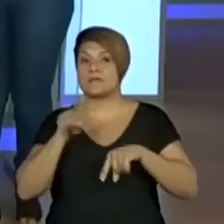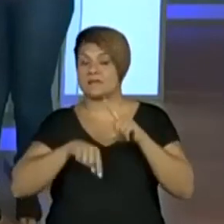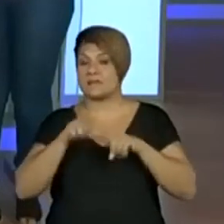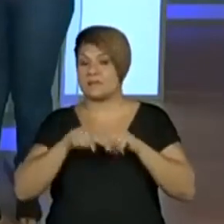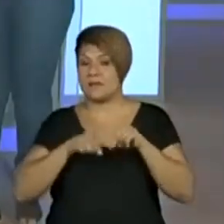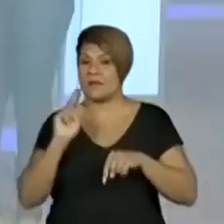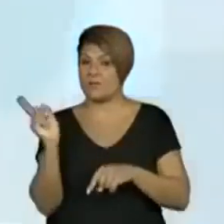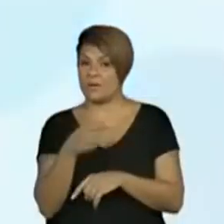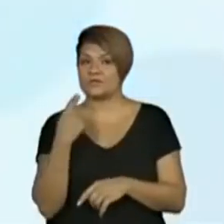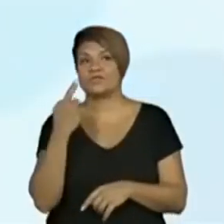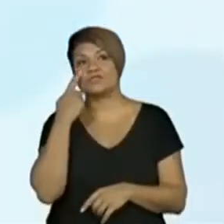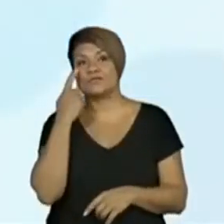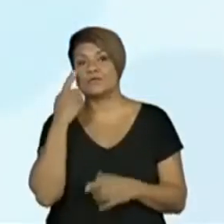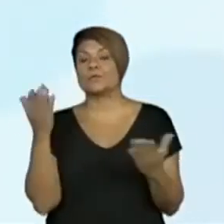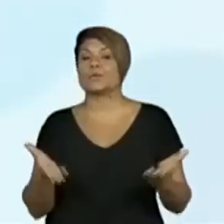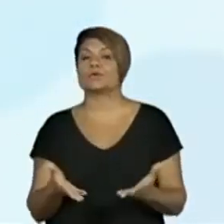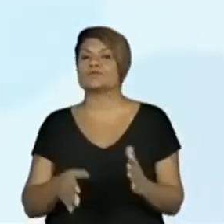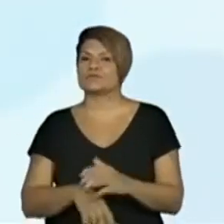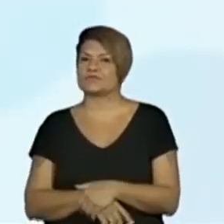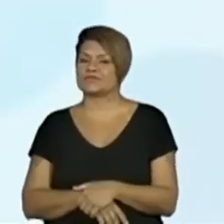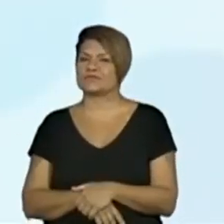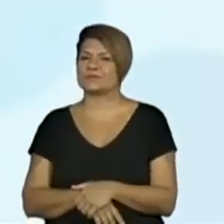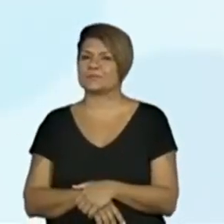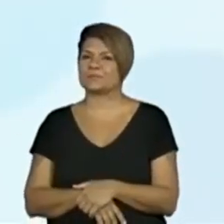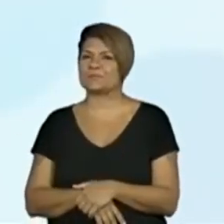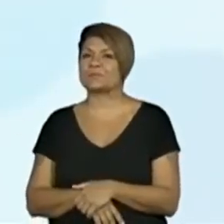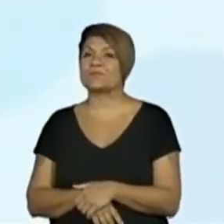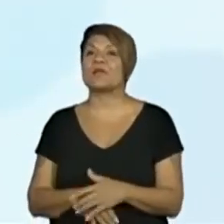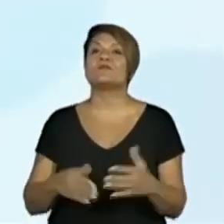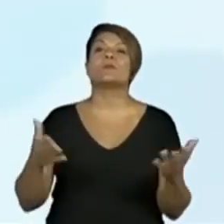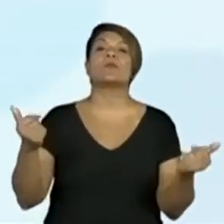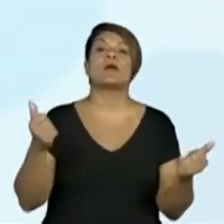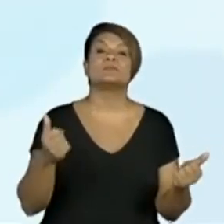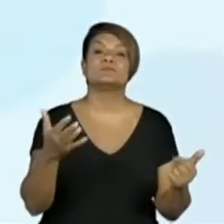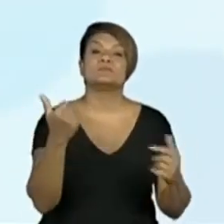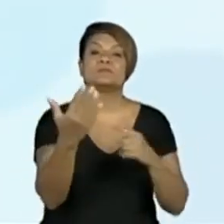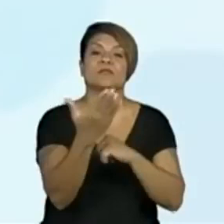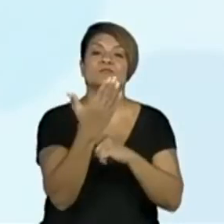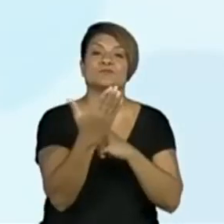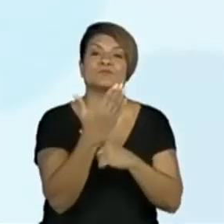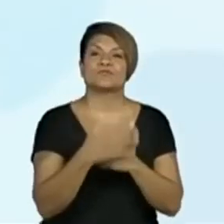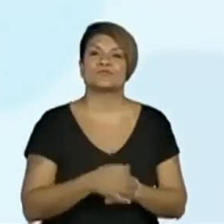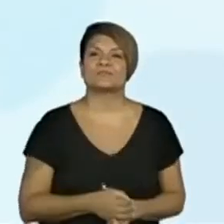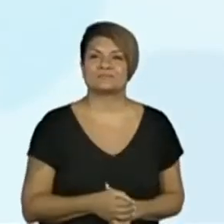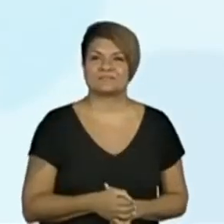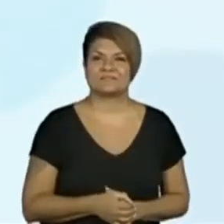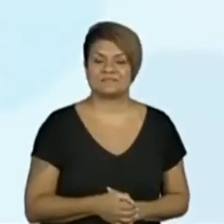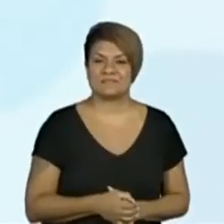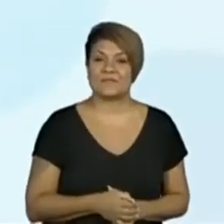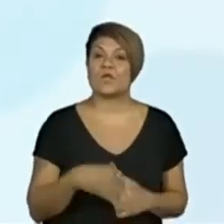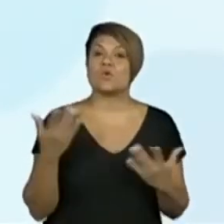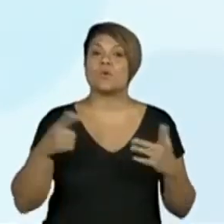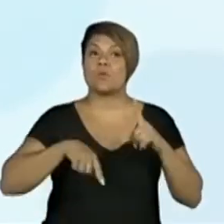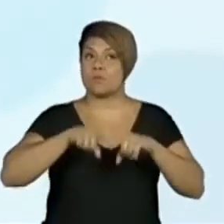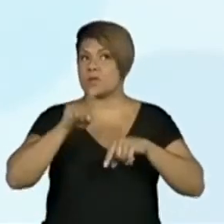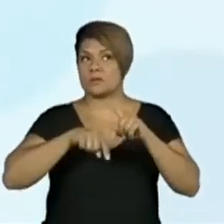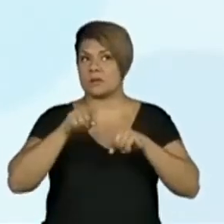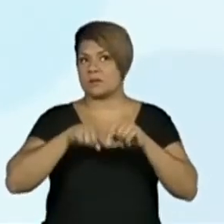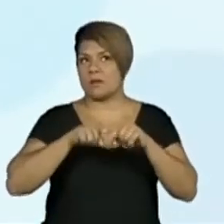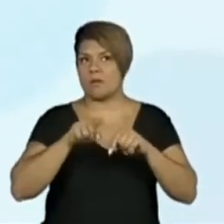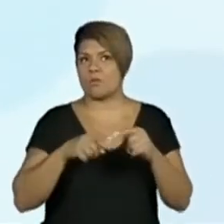viu hoje por aqui pro bom Vamos lá temos escolas não eu tenho vamos lá os materiais que a gente